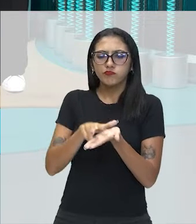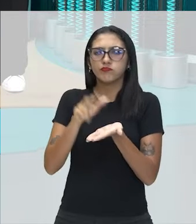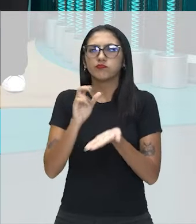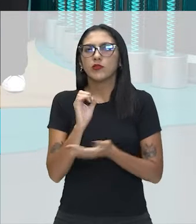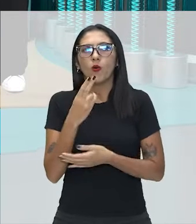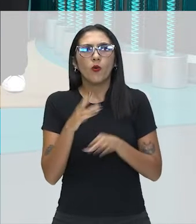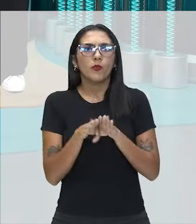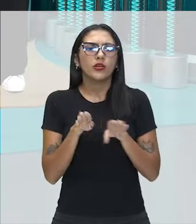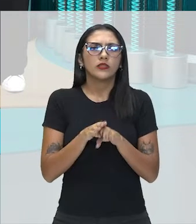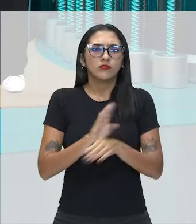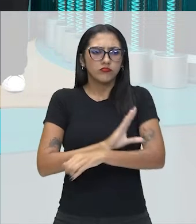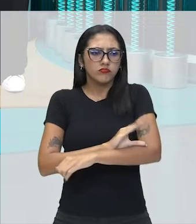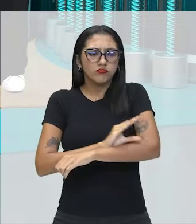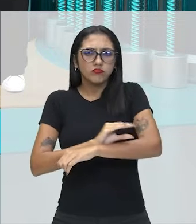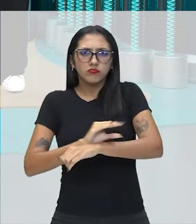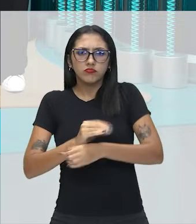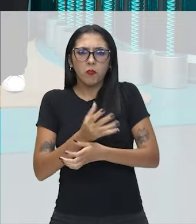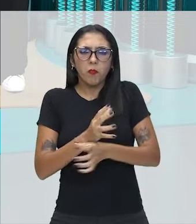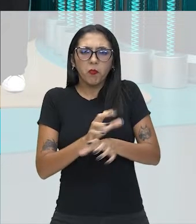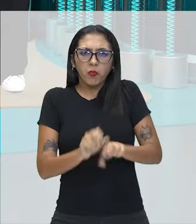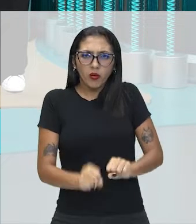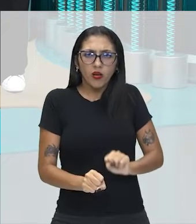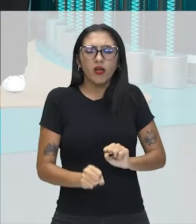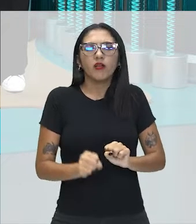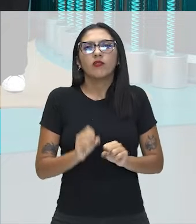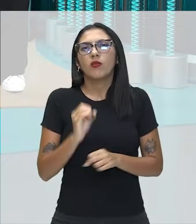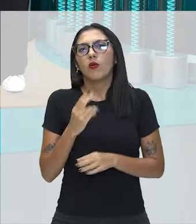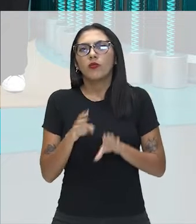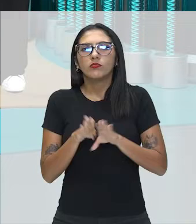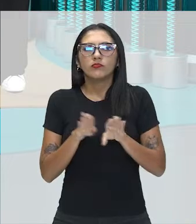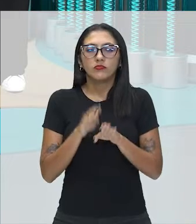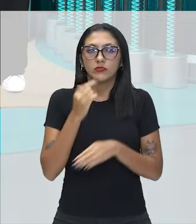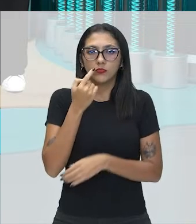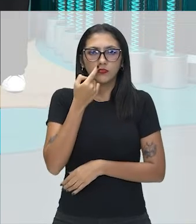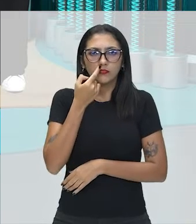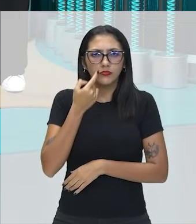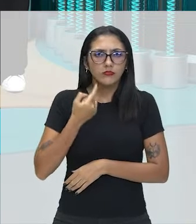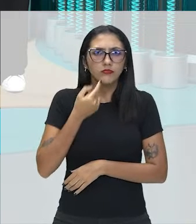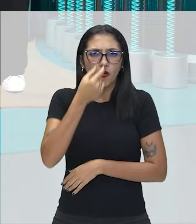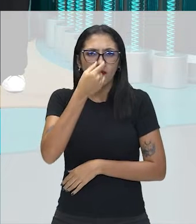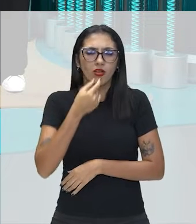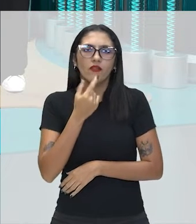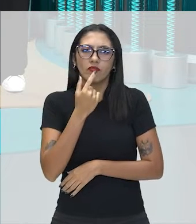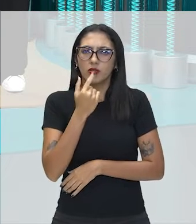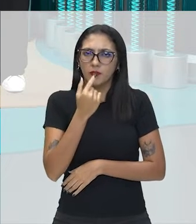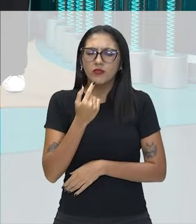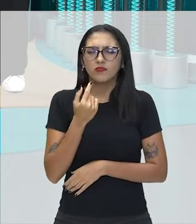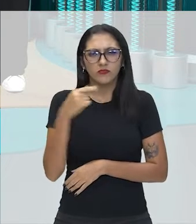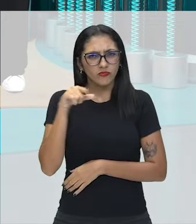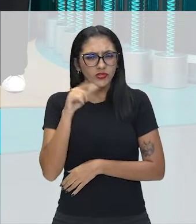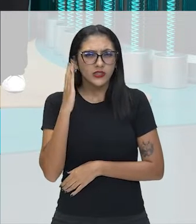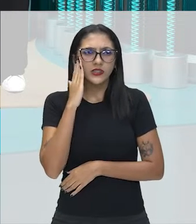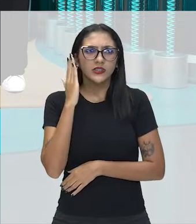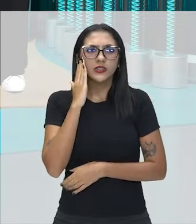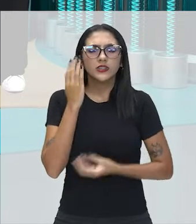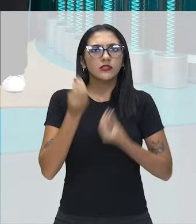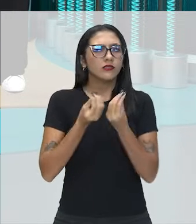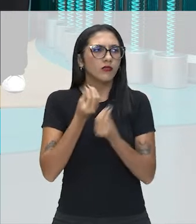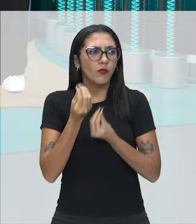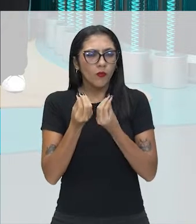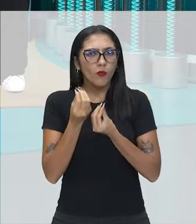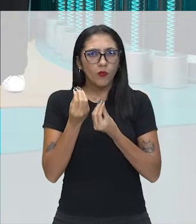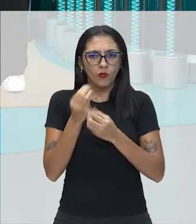uma atividade física, por exemplo, ou alguém que tem um sangramento nasal. Vocês sabem quais são os procedimentos que